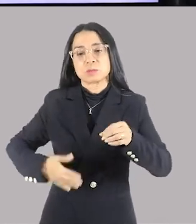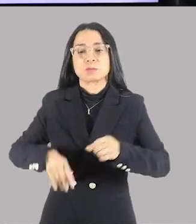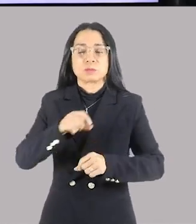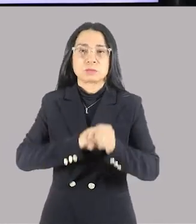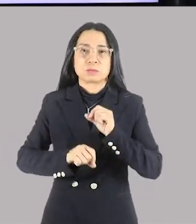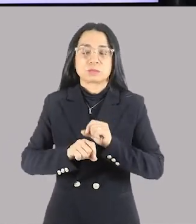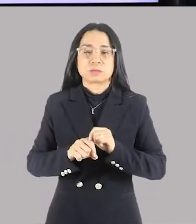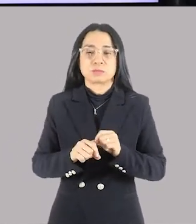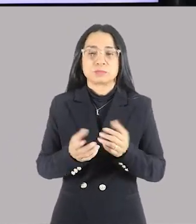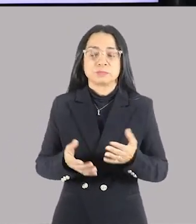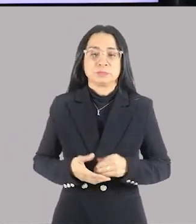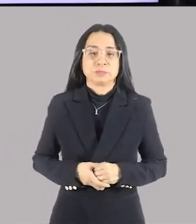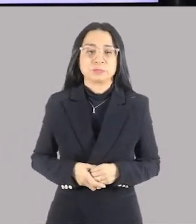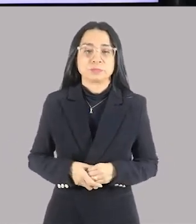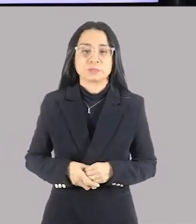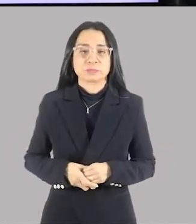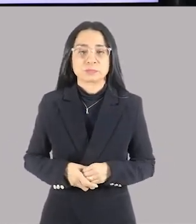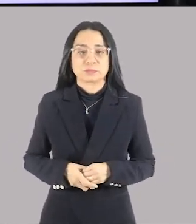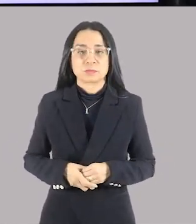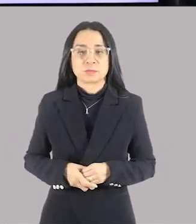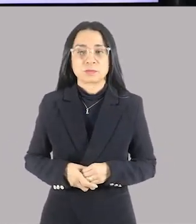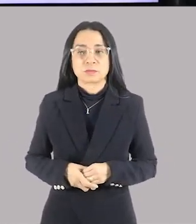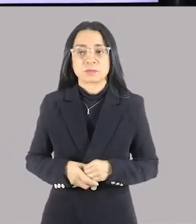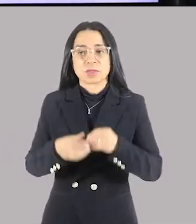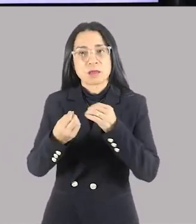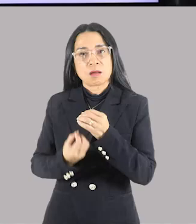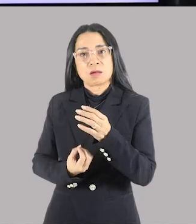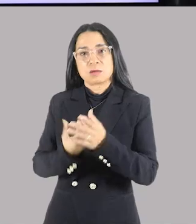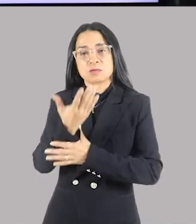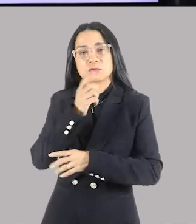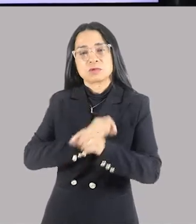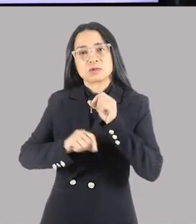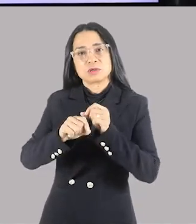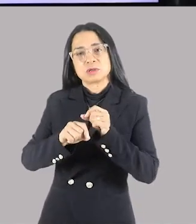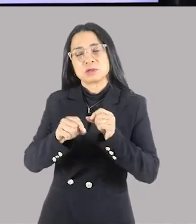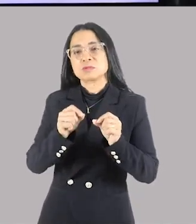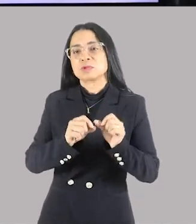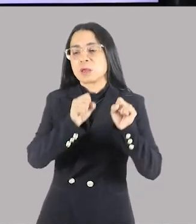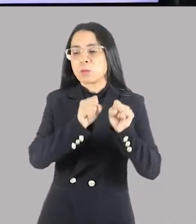pública direta e indireta. São fruto da desconcentração.